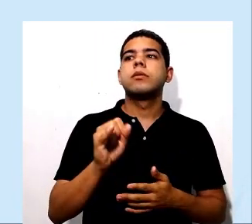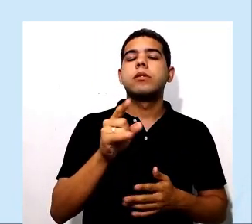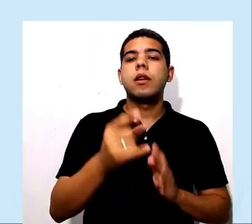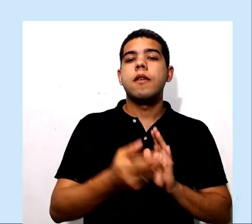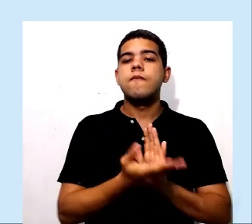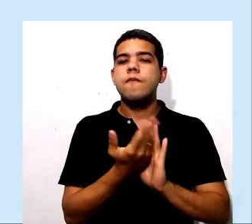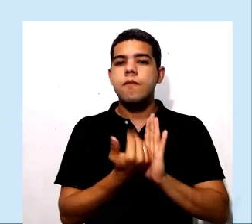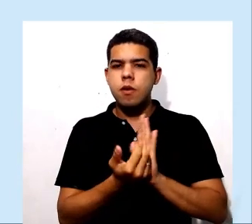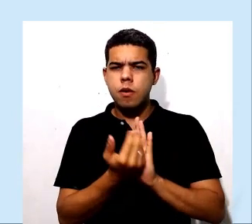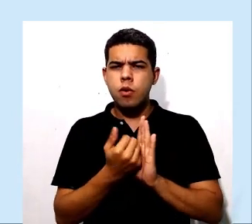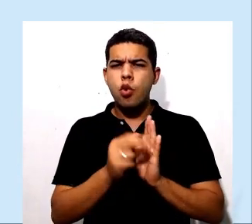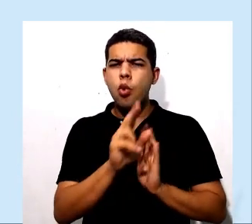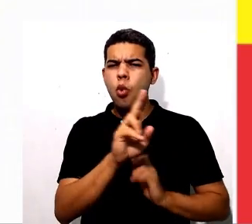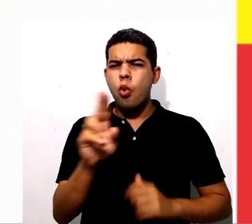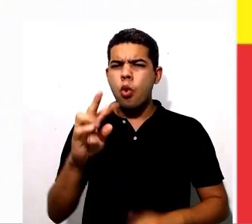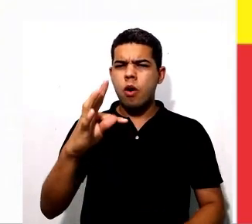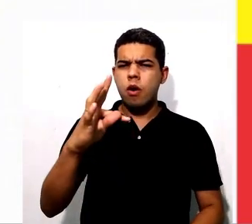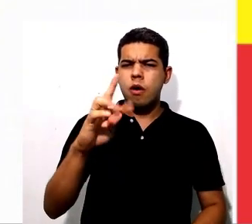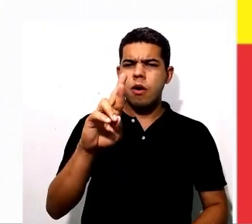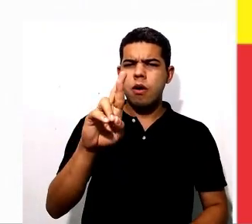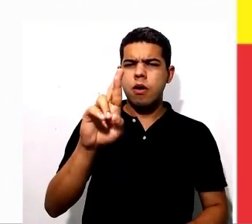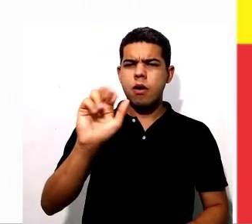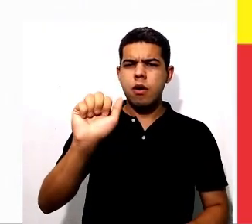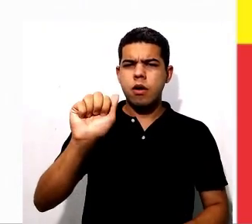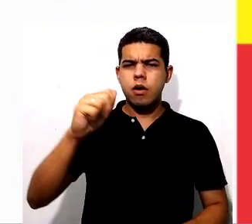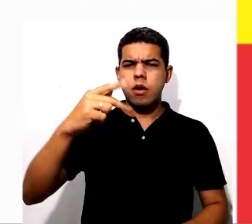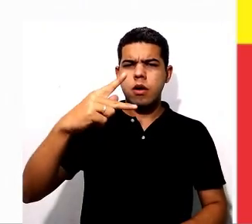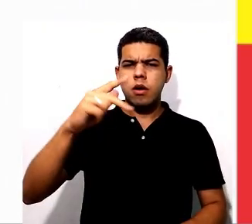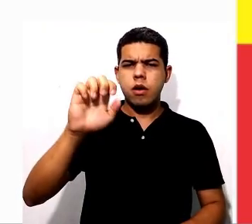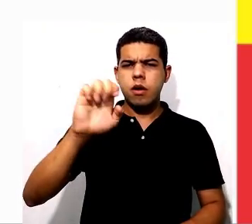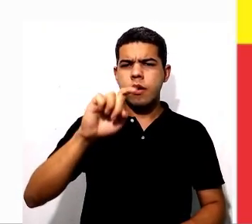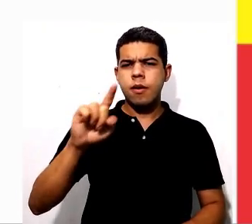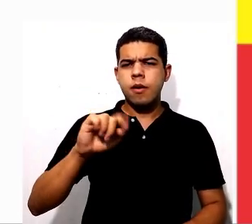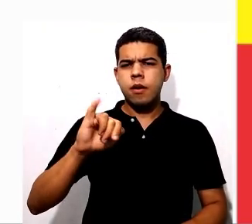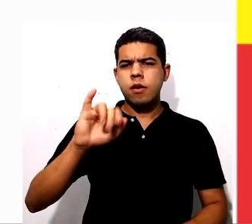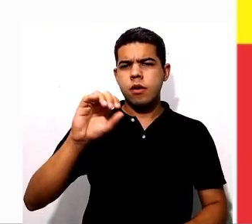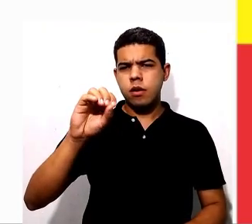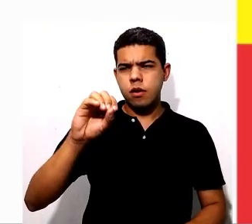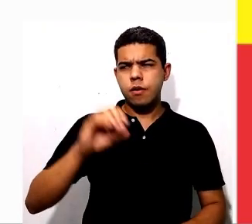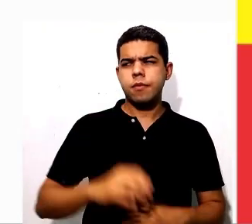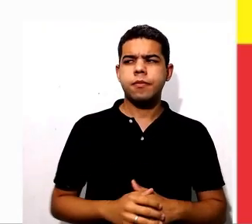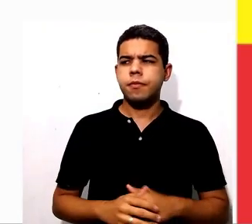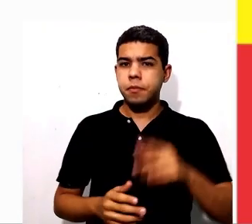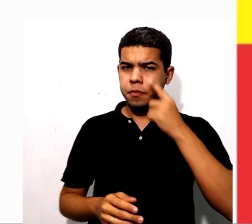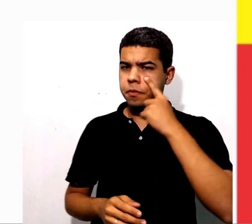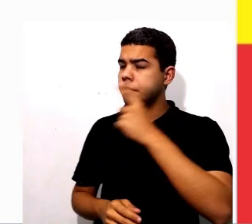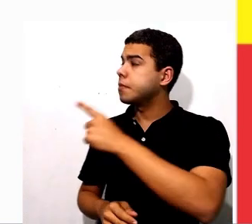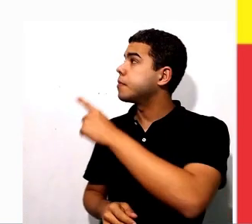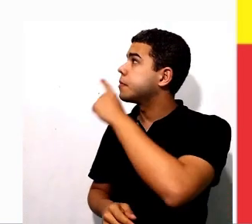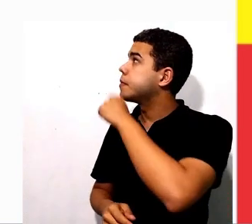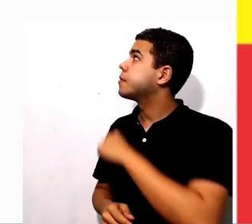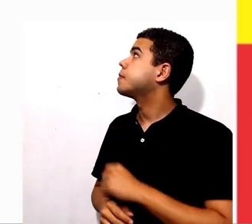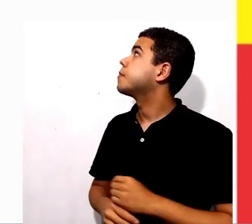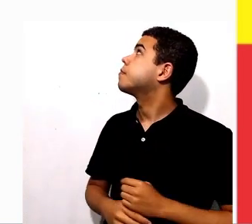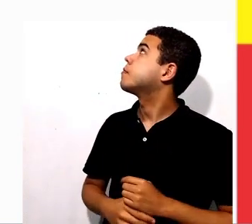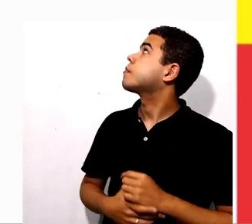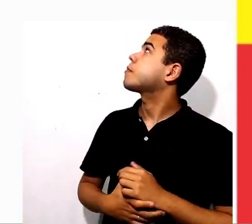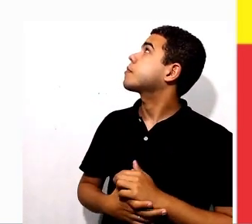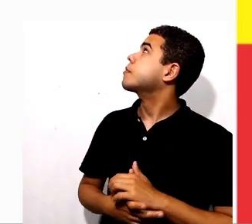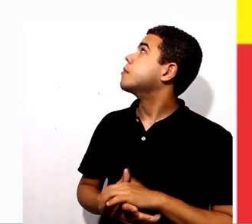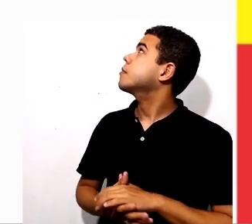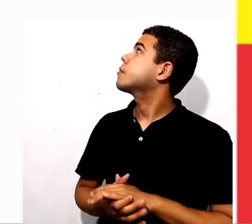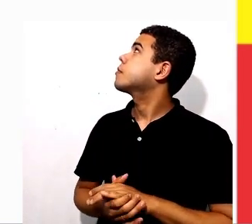Então, veja aí na tela. Então, um trapéziozinho, você vê que aqui tem, vamos dizer, 2